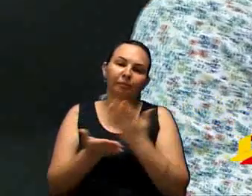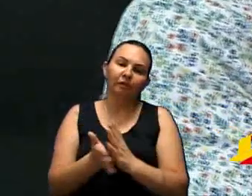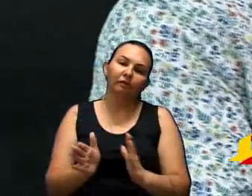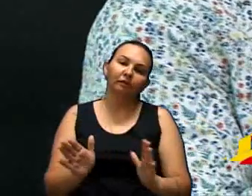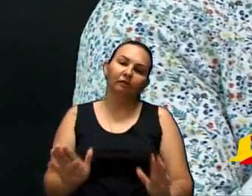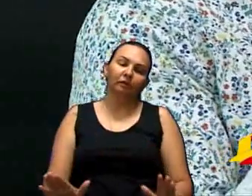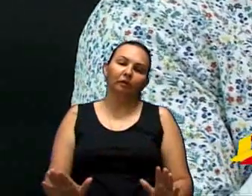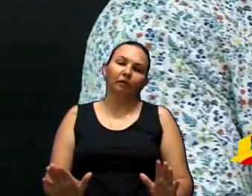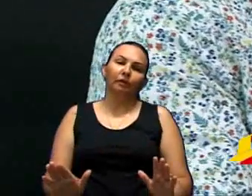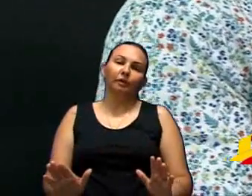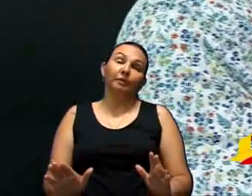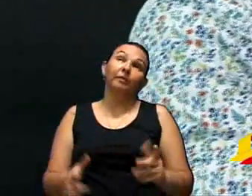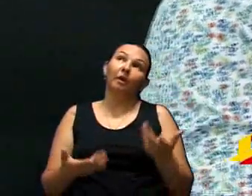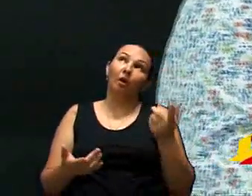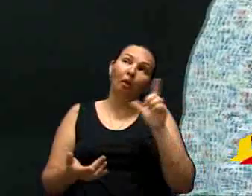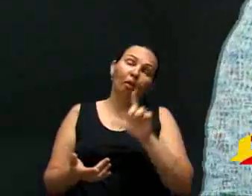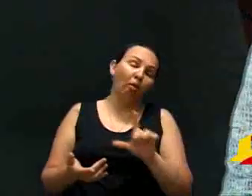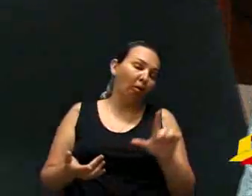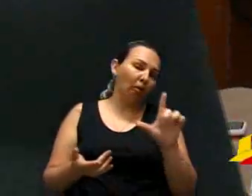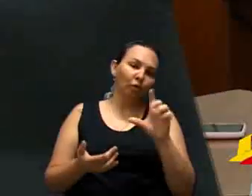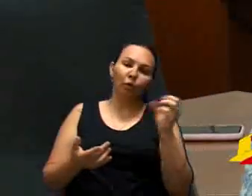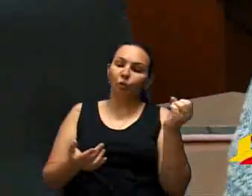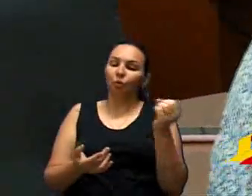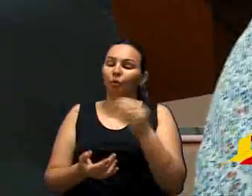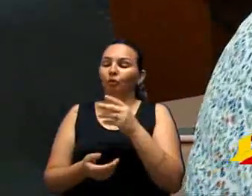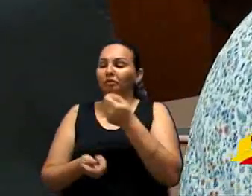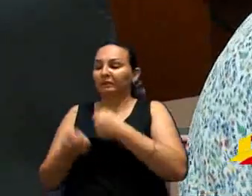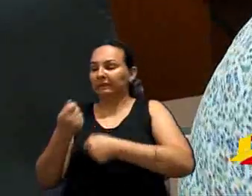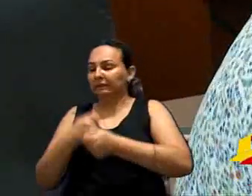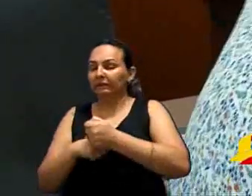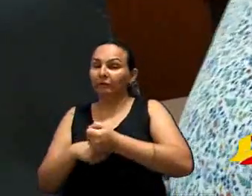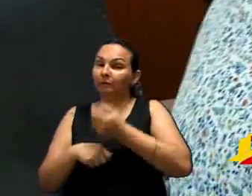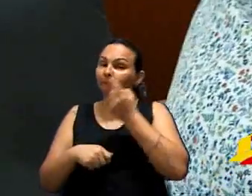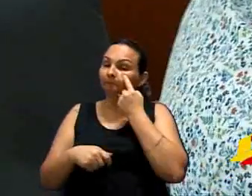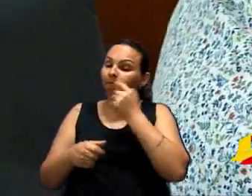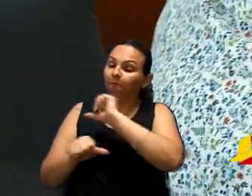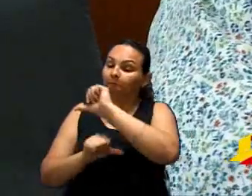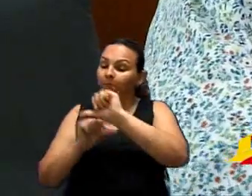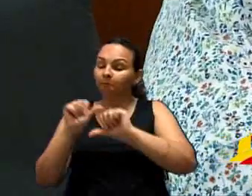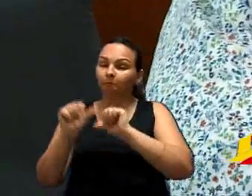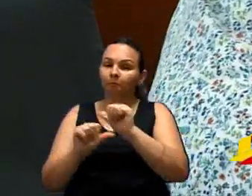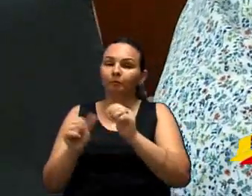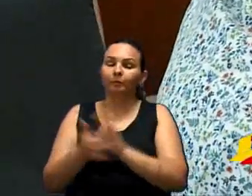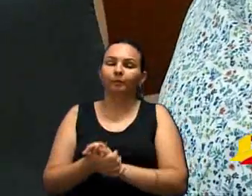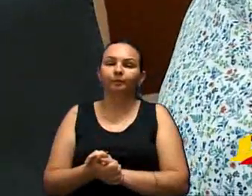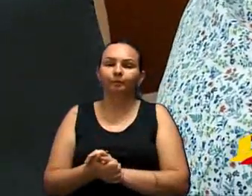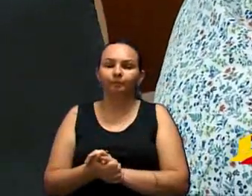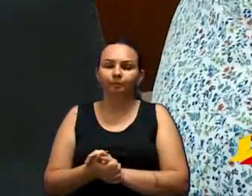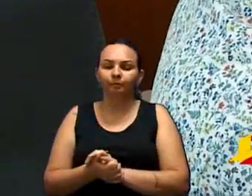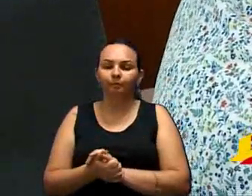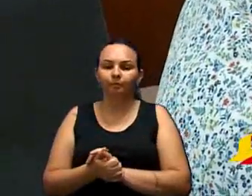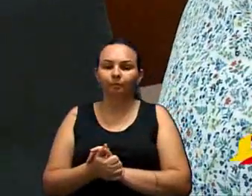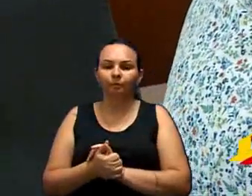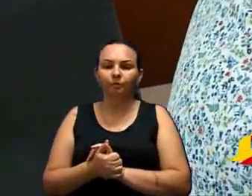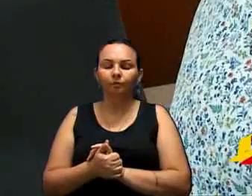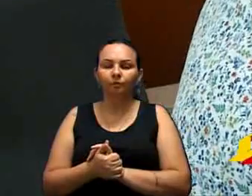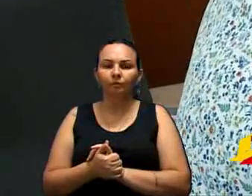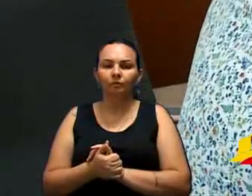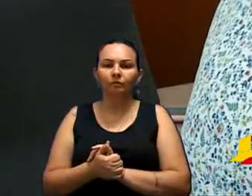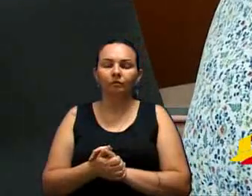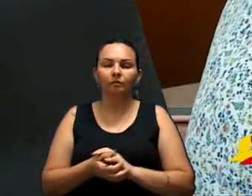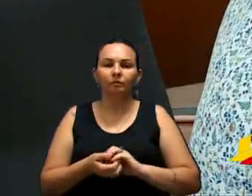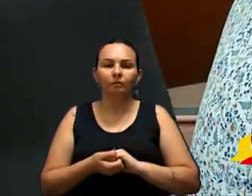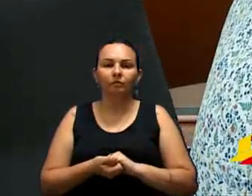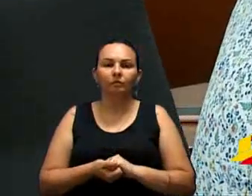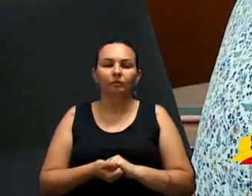nova estação isso pode se repetir ser revisto e tratar de outra forma ali em frente bem em frente exatamente